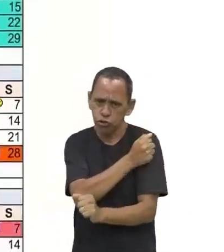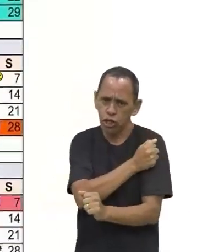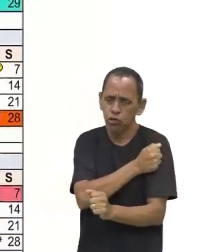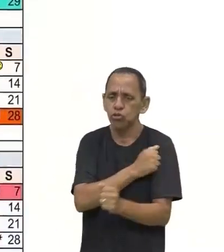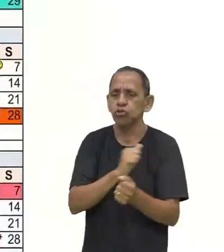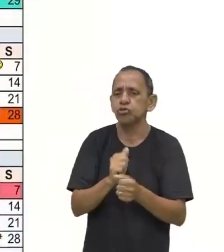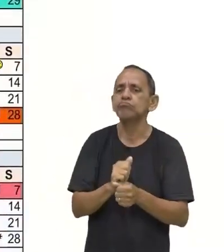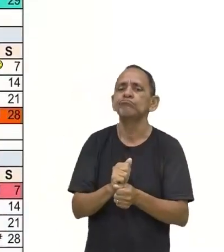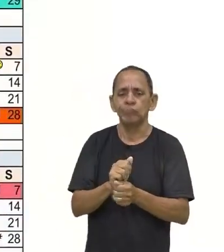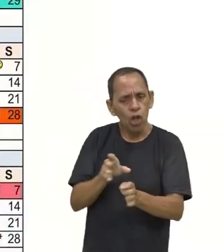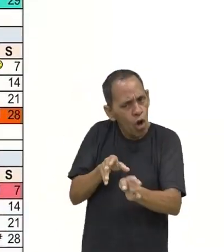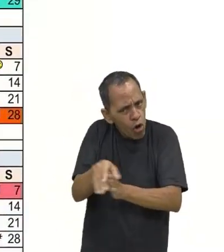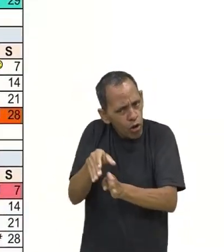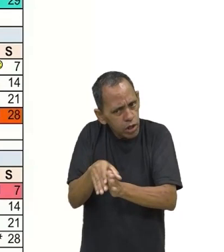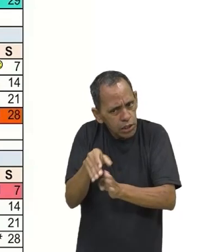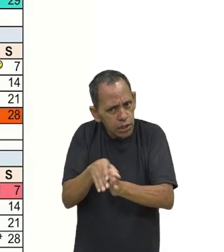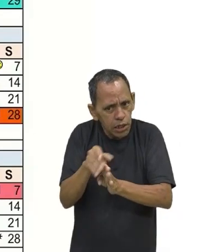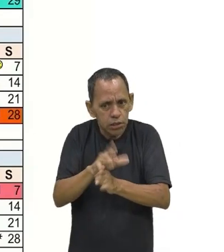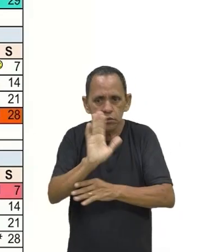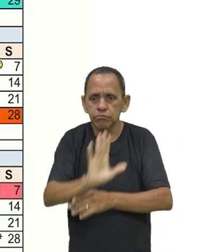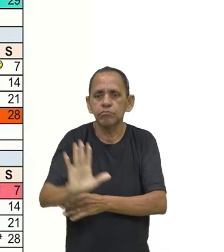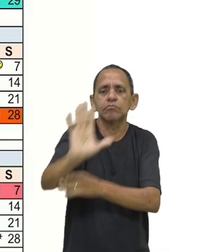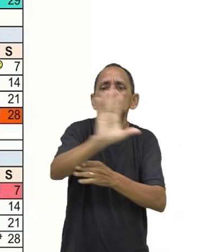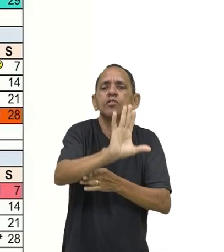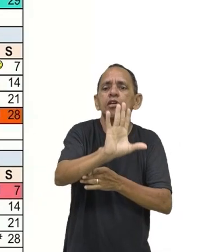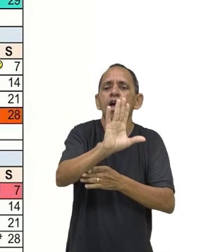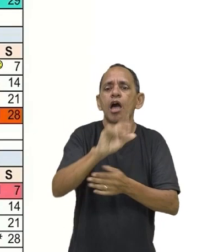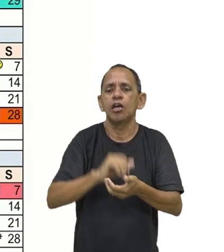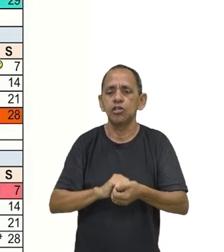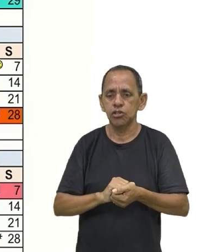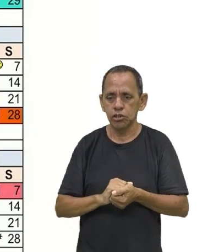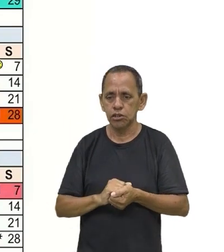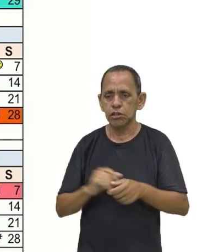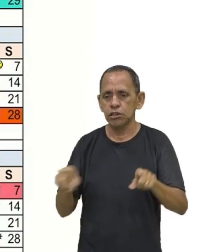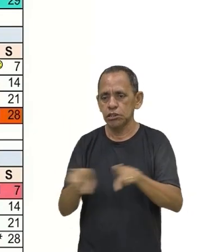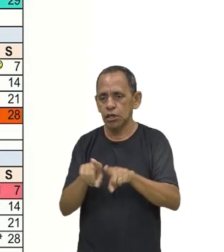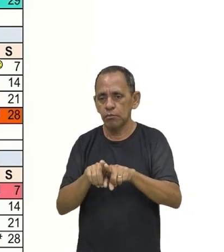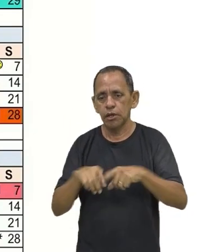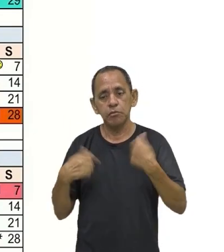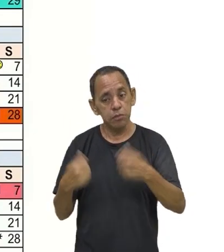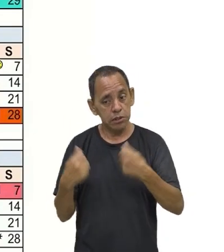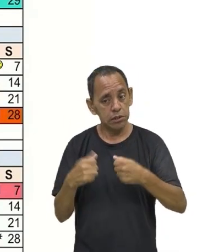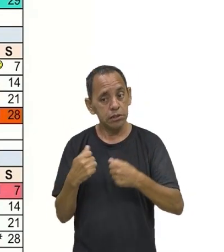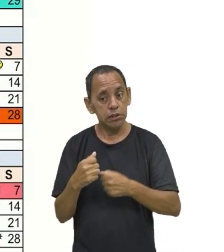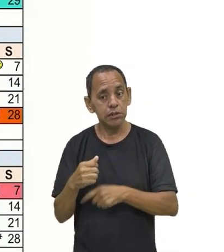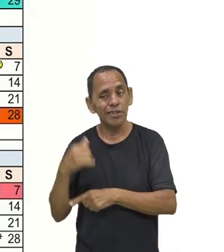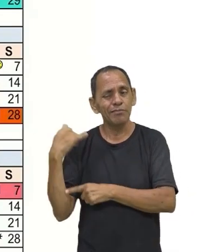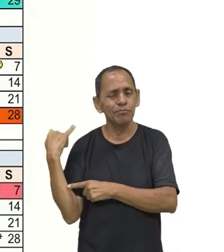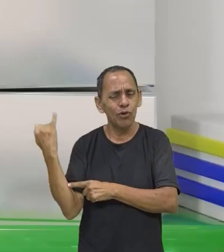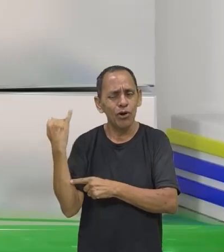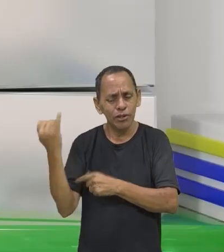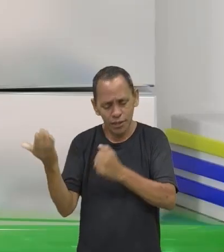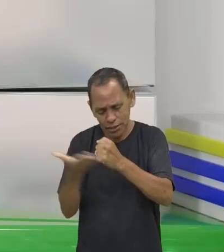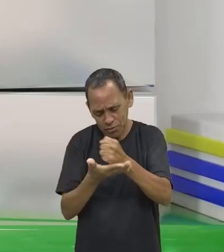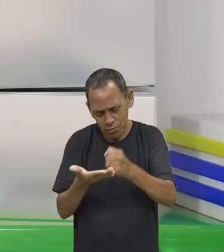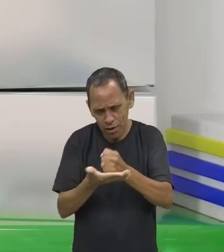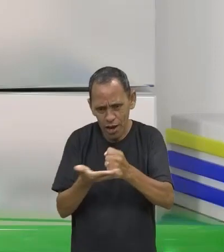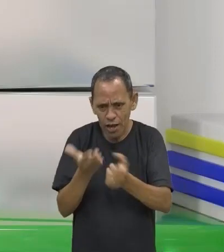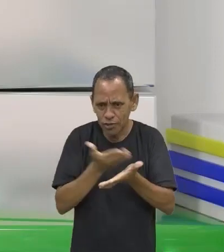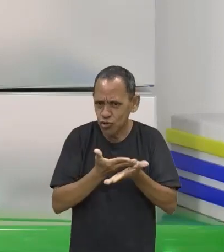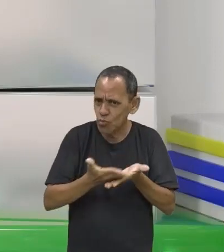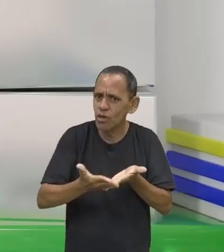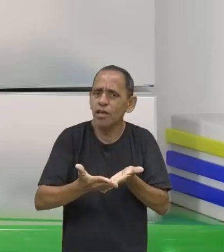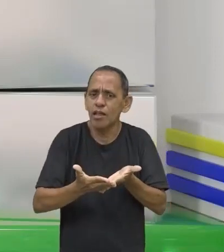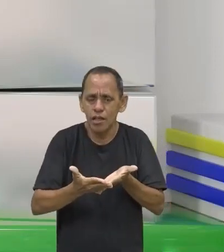Então, reforço, calendário escolar é um documento base inicial que o